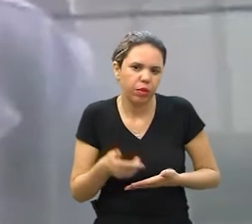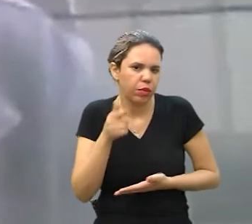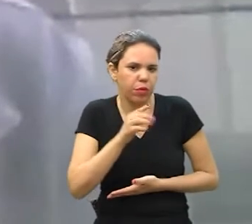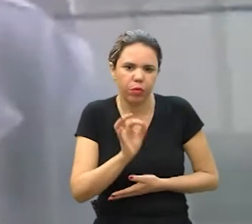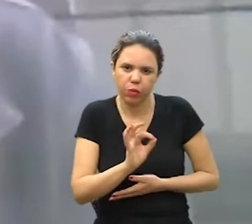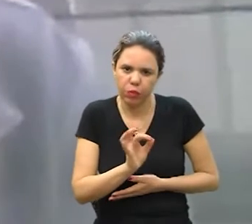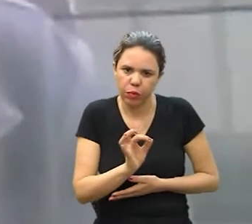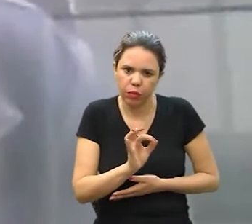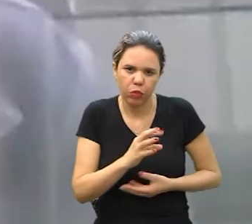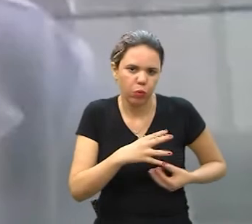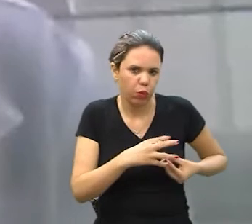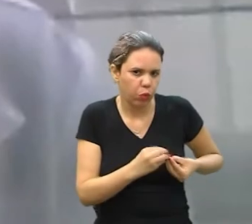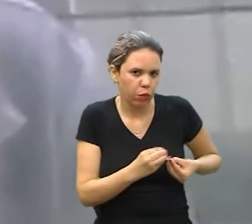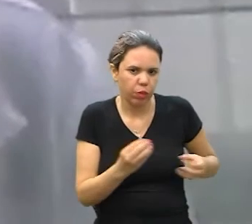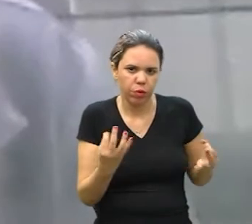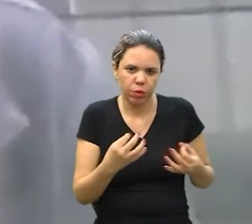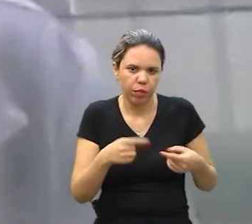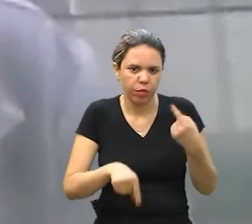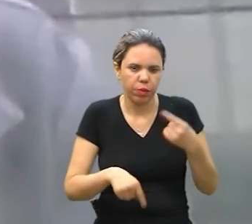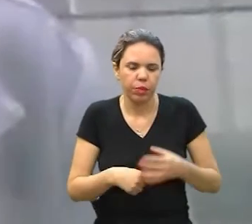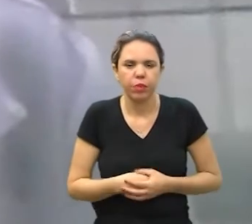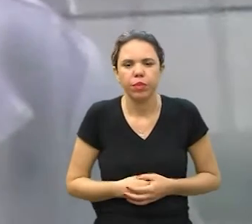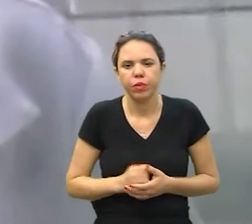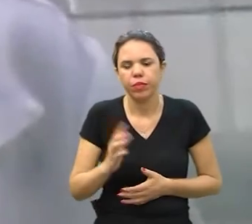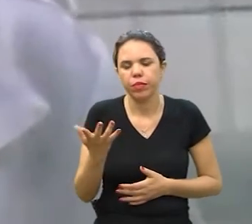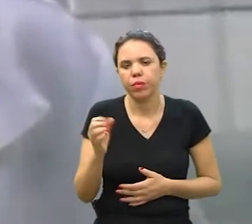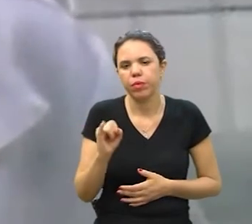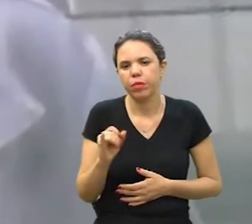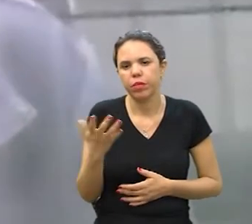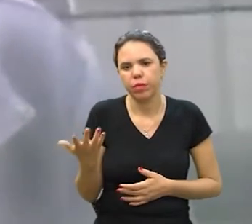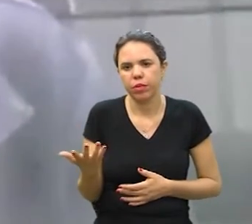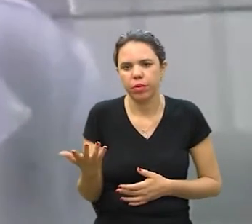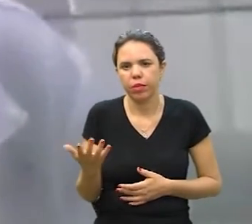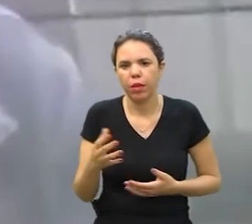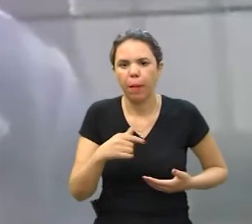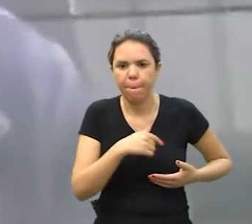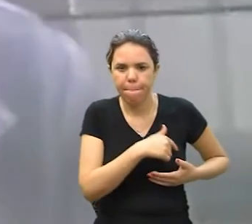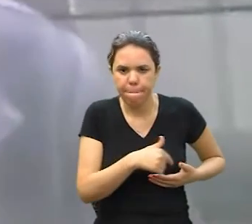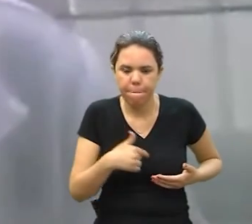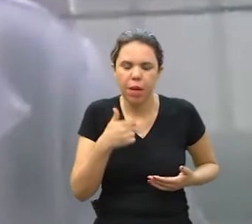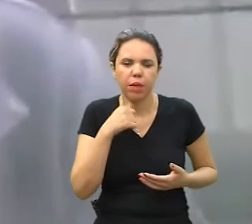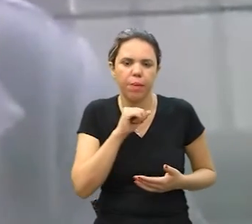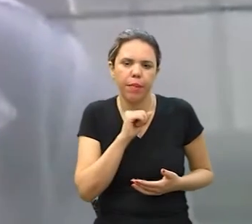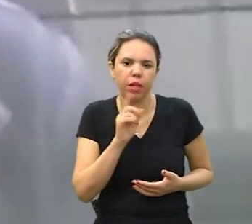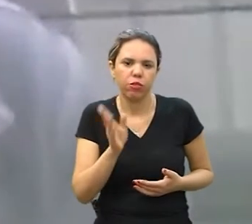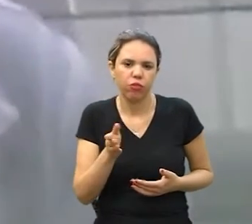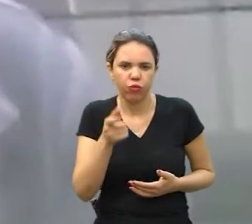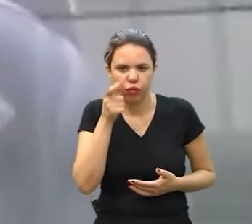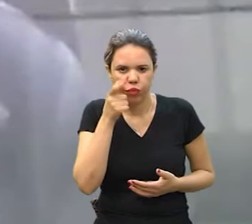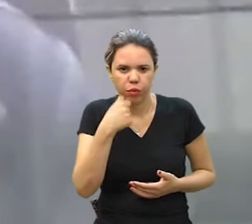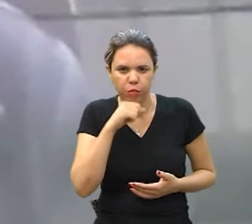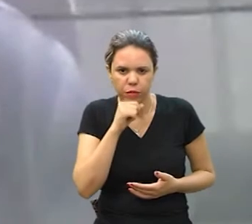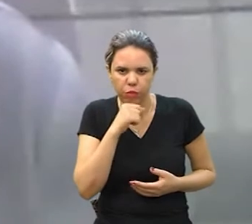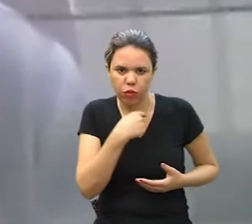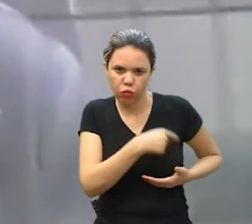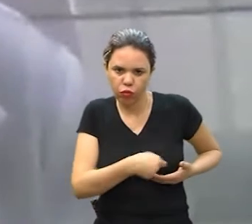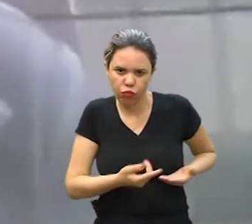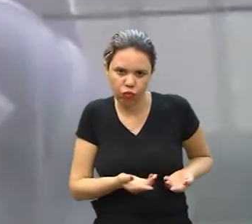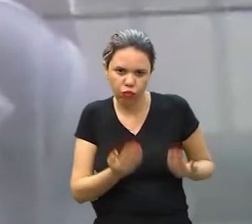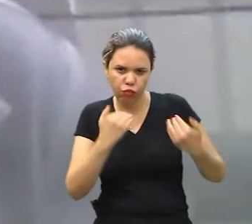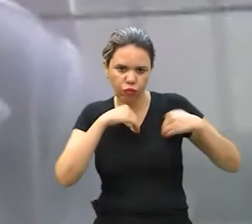não consegue sugar direito, né? E geralmente se culpa o peito da mãe. Não é, gente? Já vi mãe com o